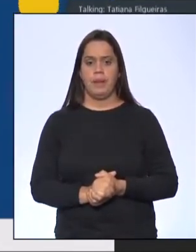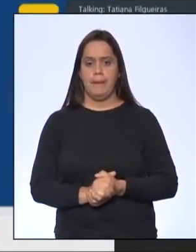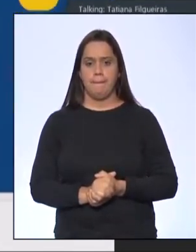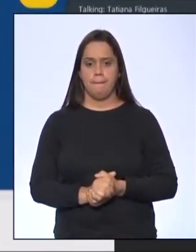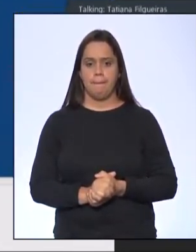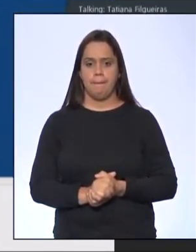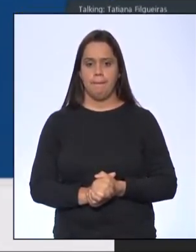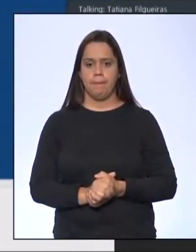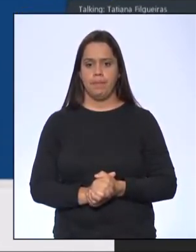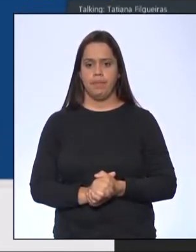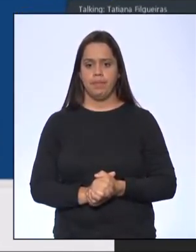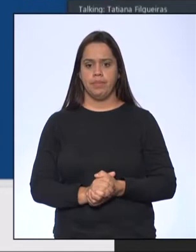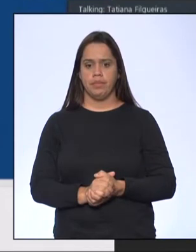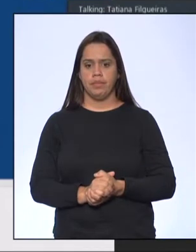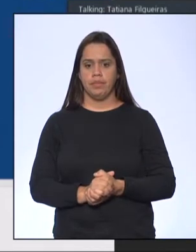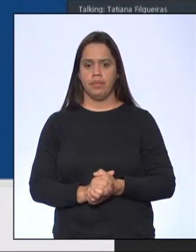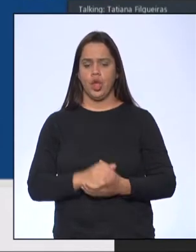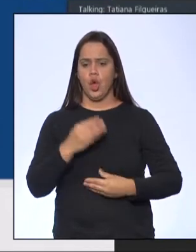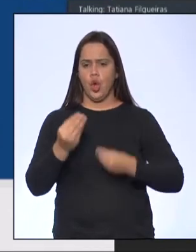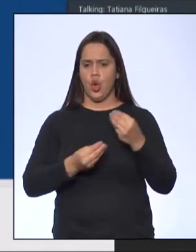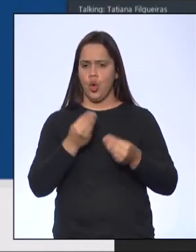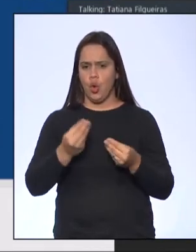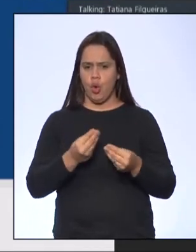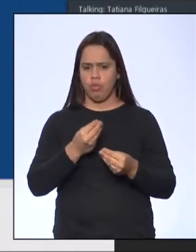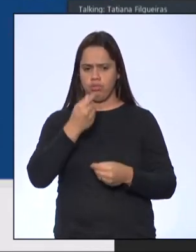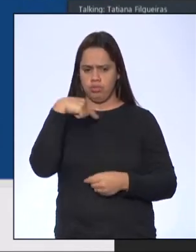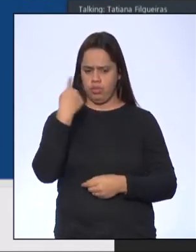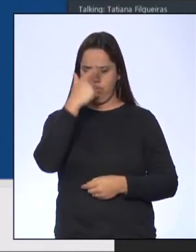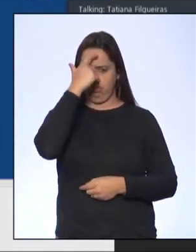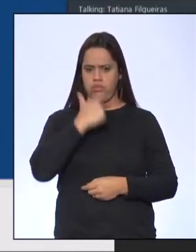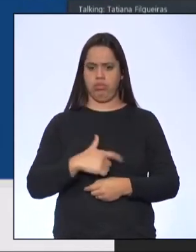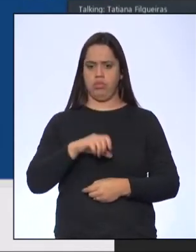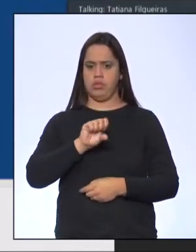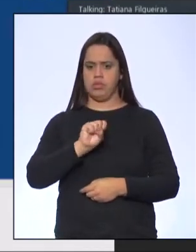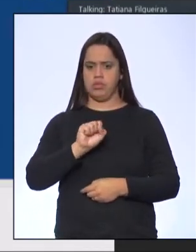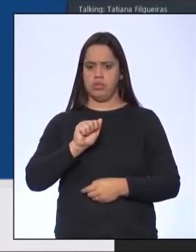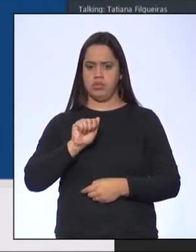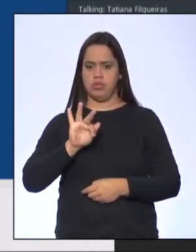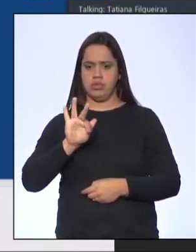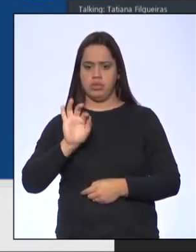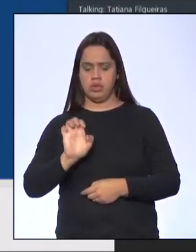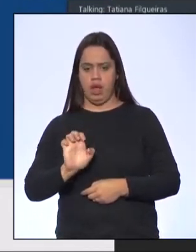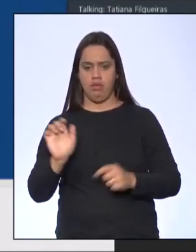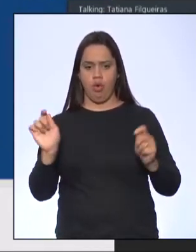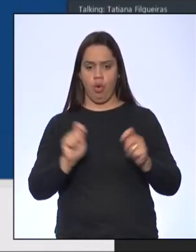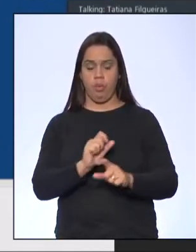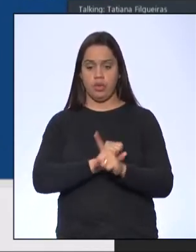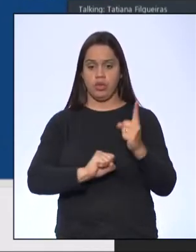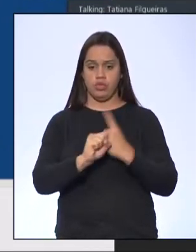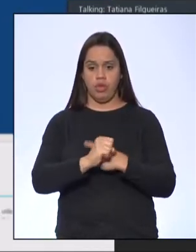E como que a gente pode ser SAFE com as competências socioemocionais?